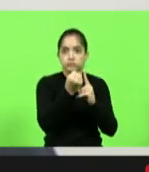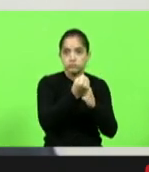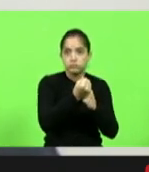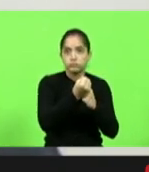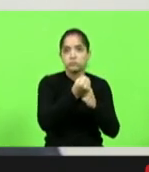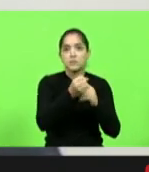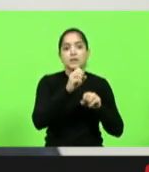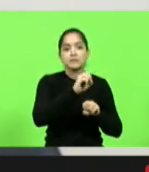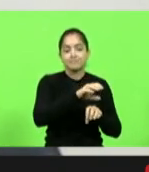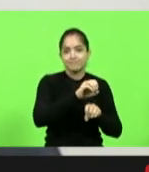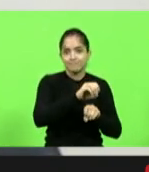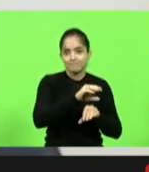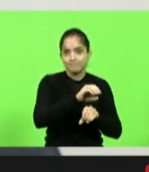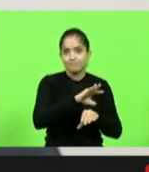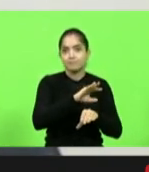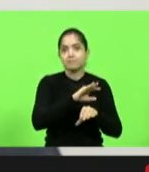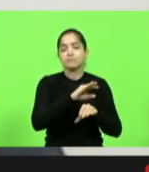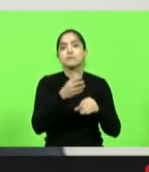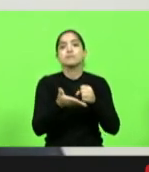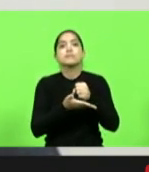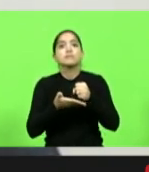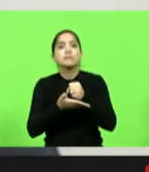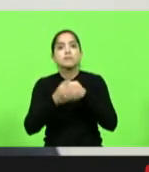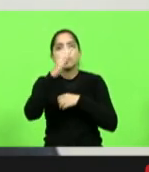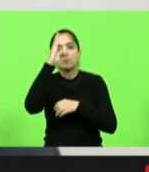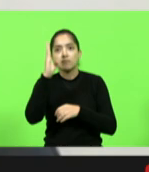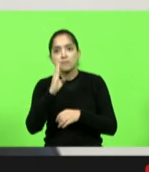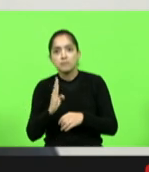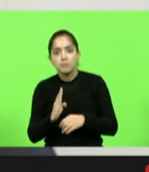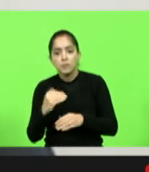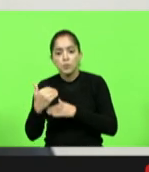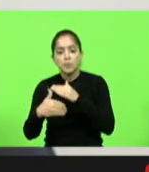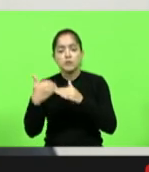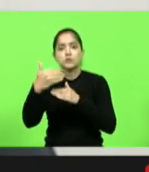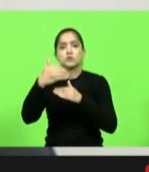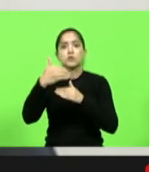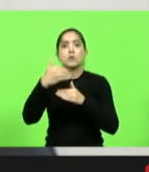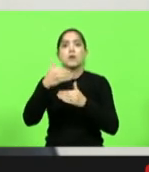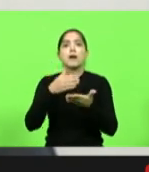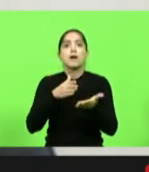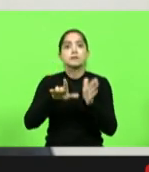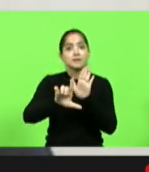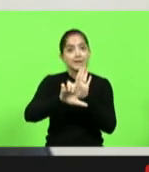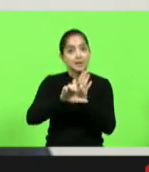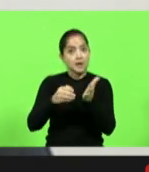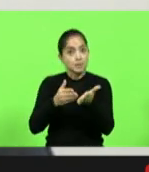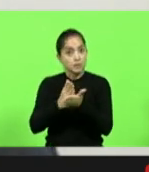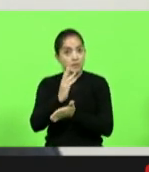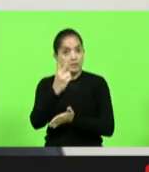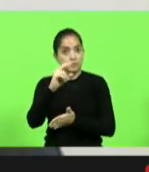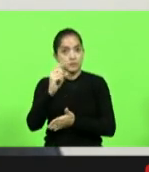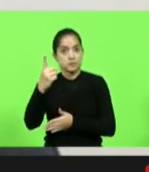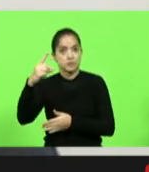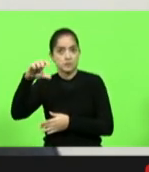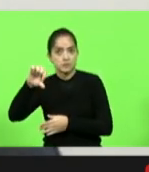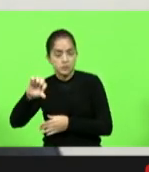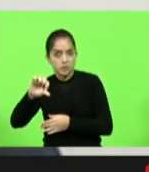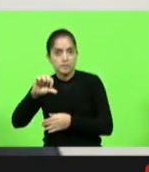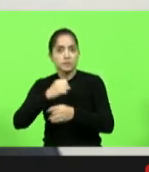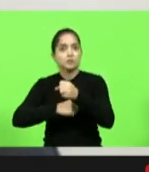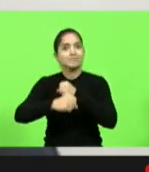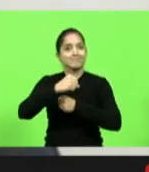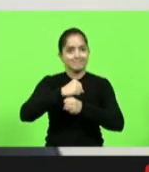Brasil, começou a tramitação, essa lei aprovada em 2019, no ano 2000, com um